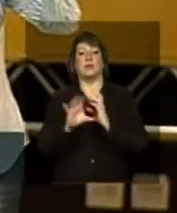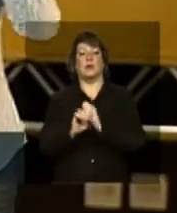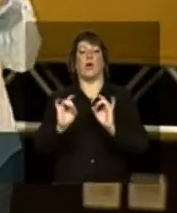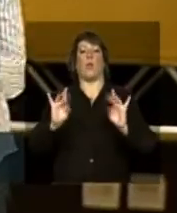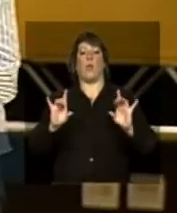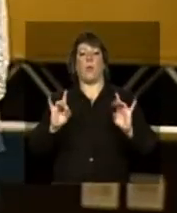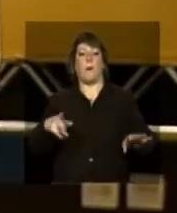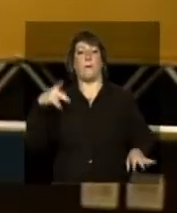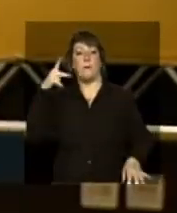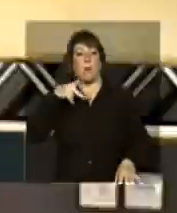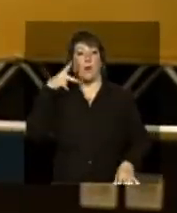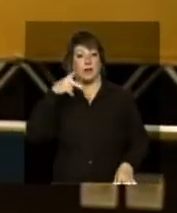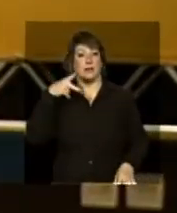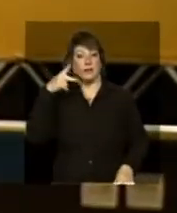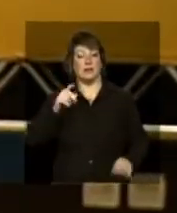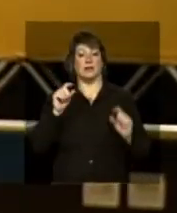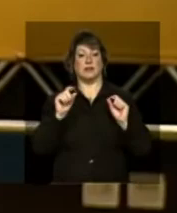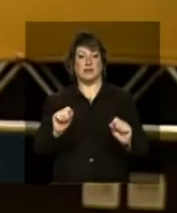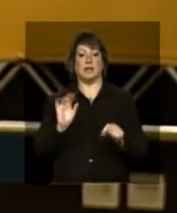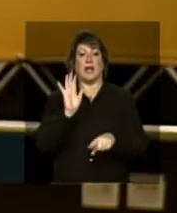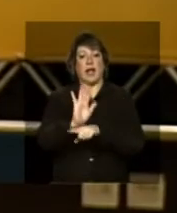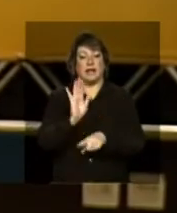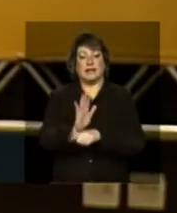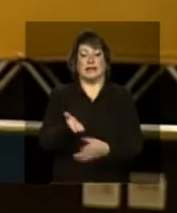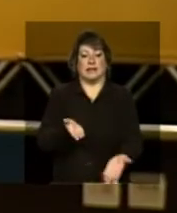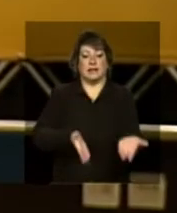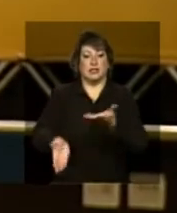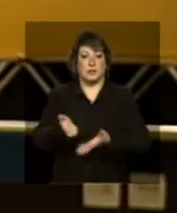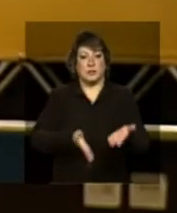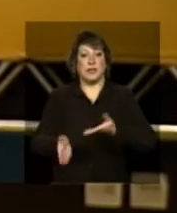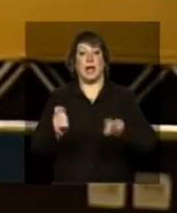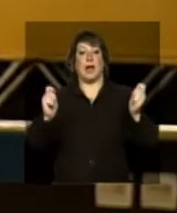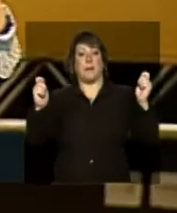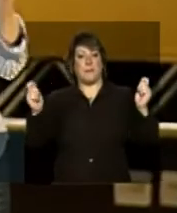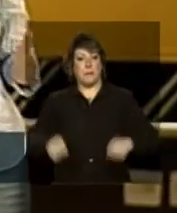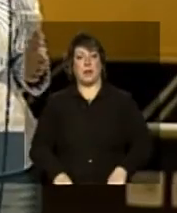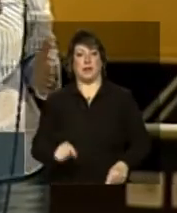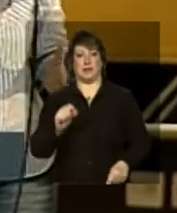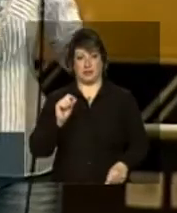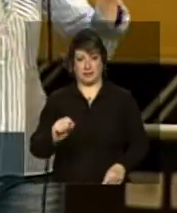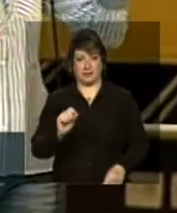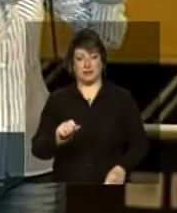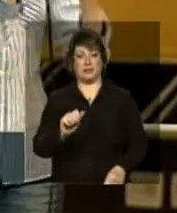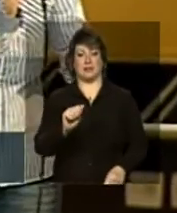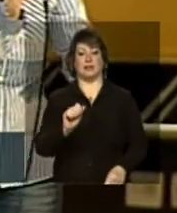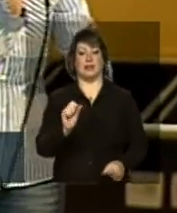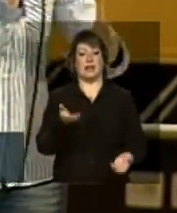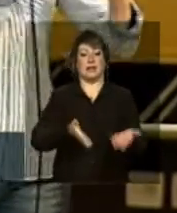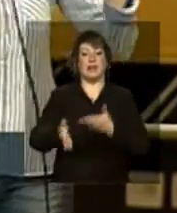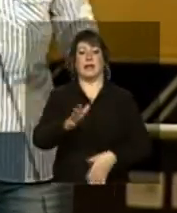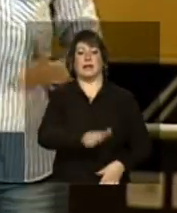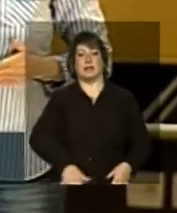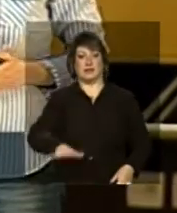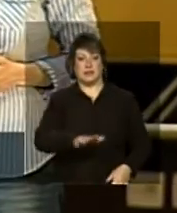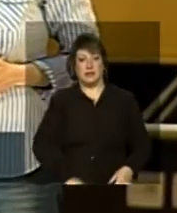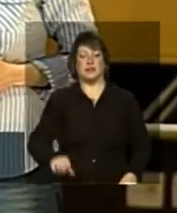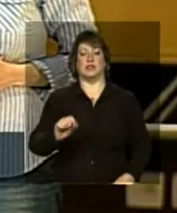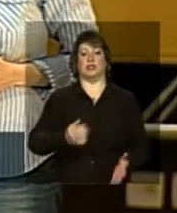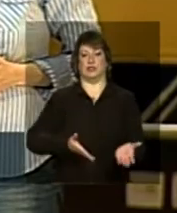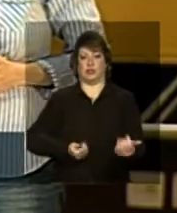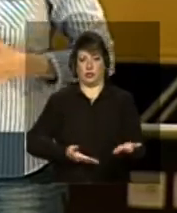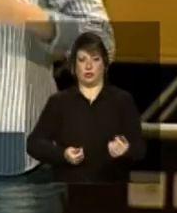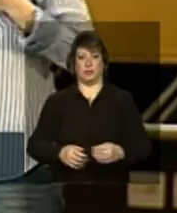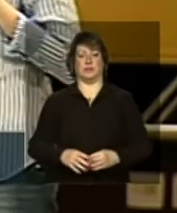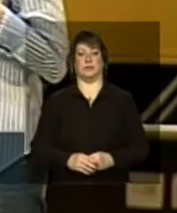qualidade das políticas, o atendimento e a capacidade de atender suas crianças e